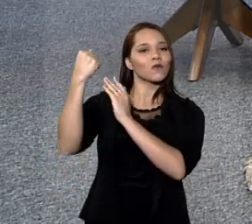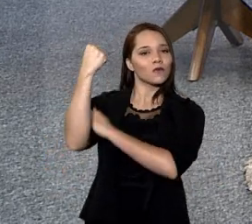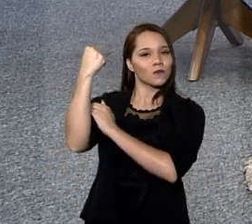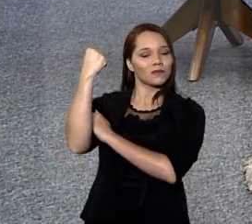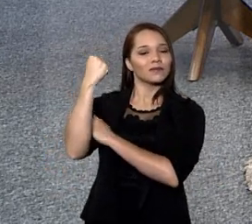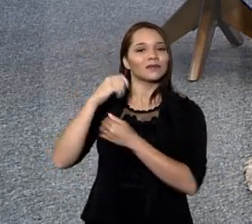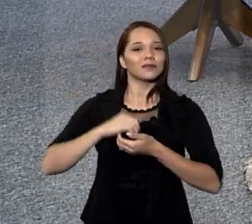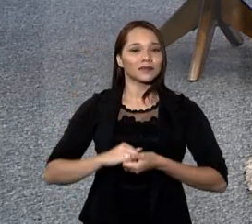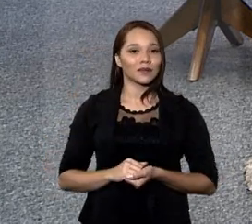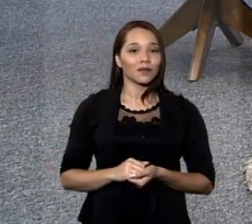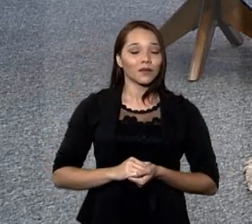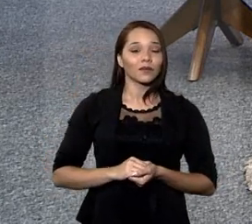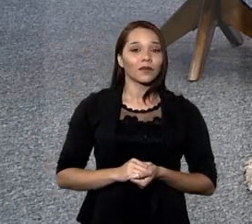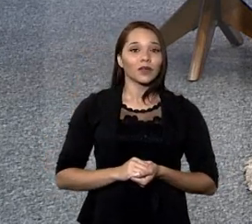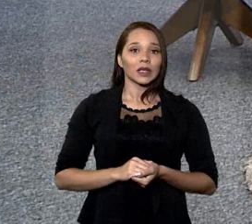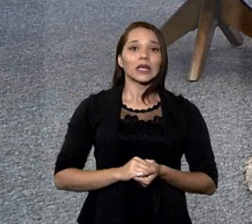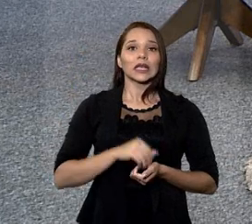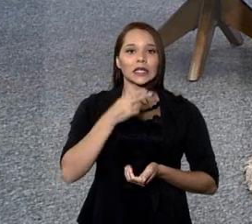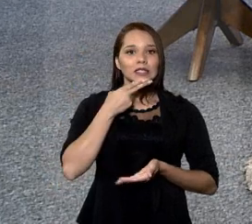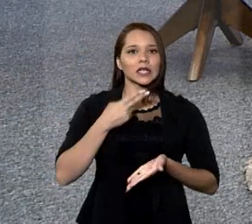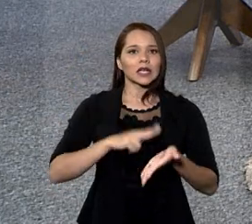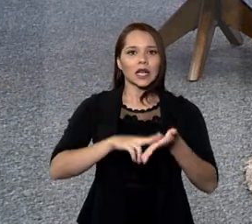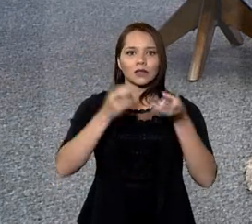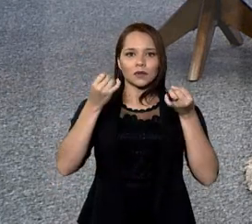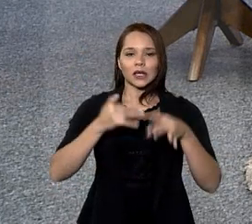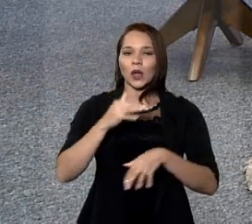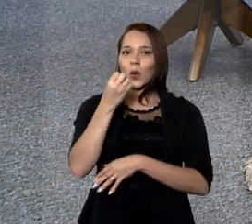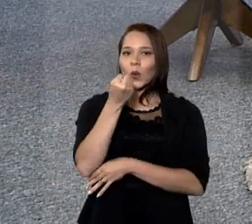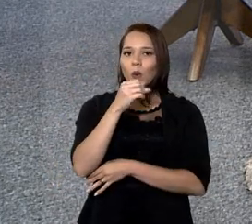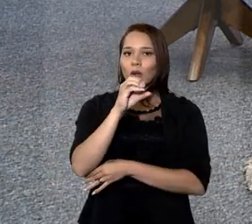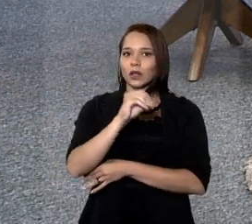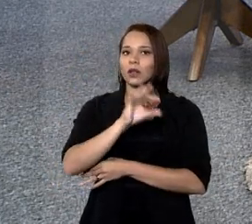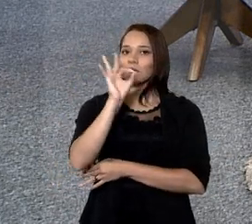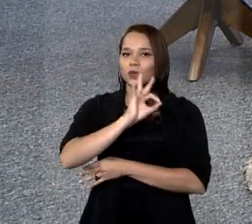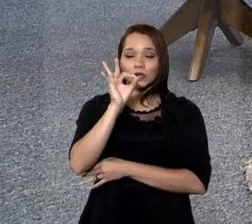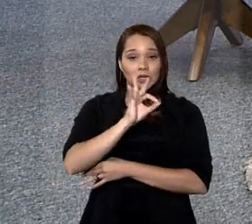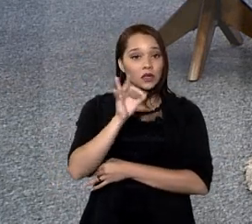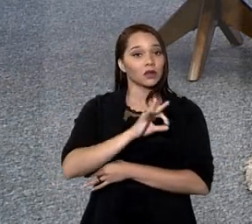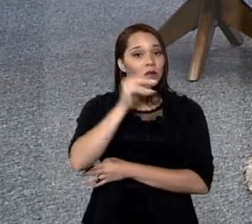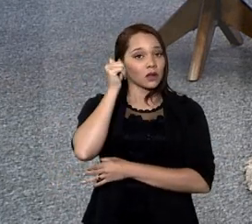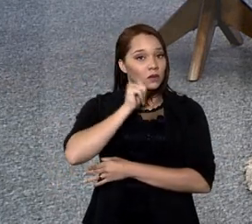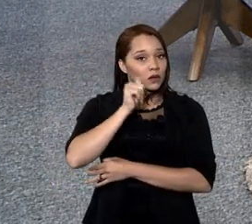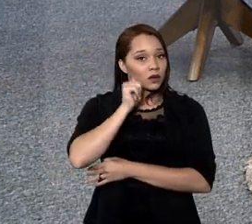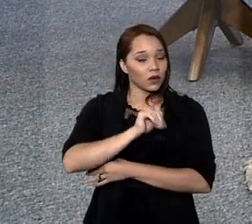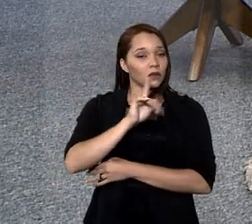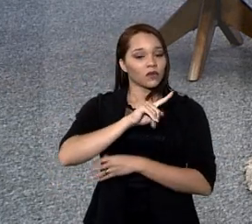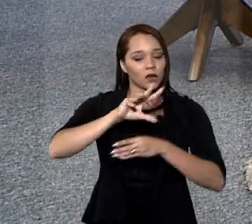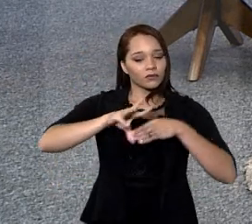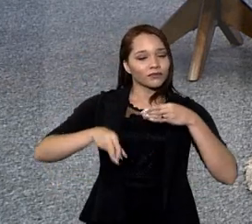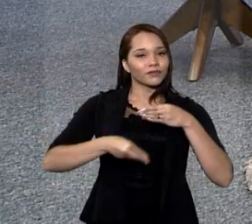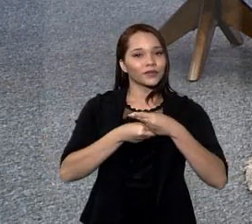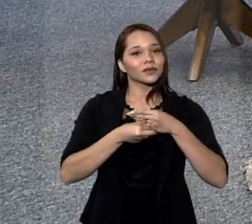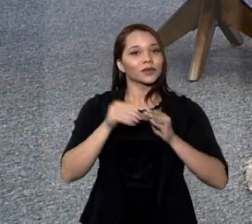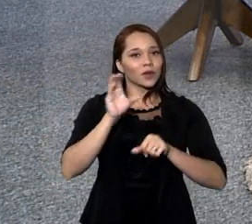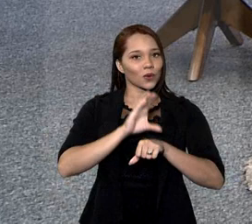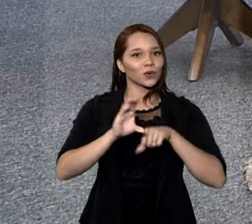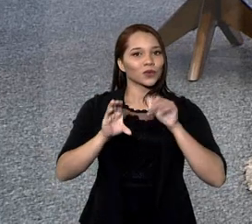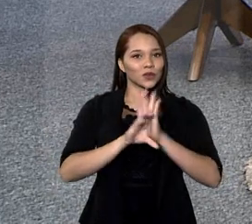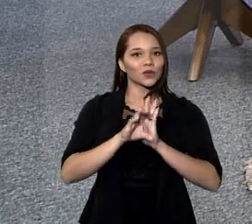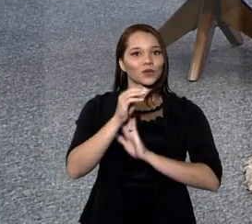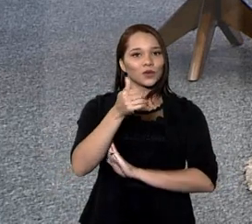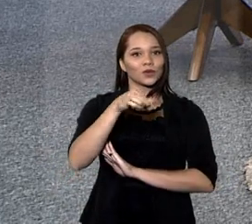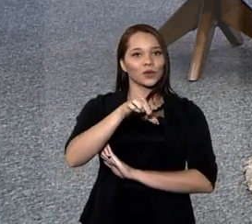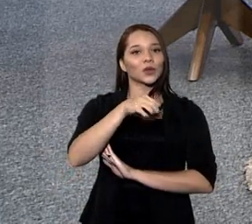e nessa carta o professor gostaria de lembrar aqui que oitenta por cento das das demandas das mulheres nessa carta foram implementadas na